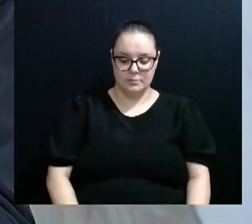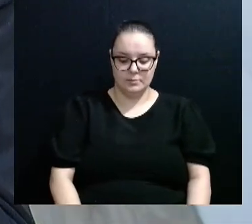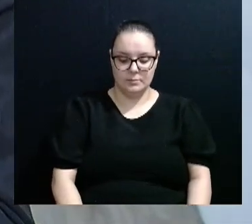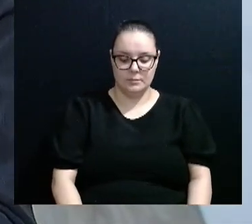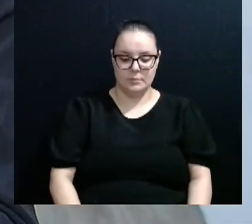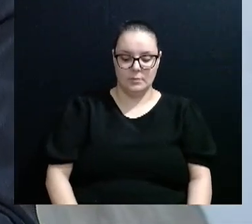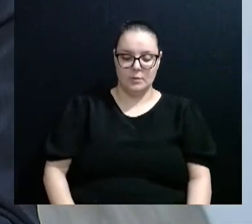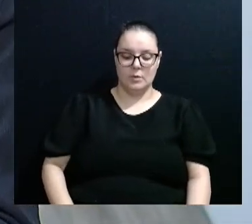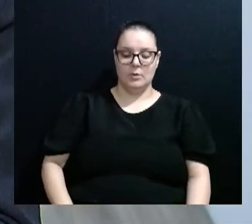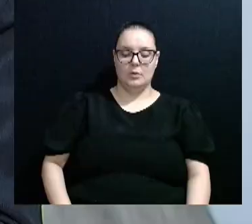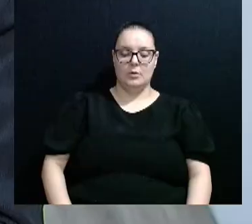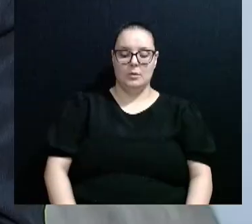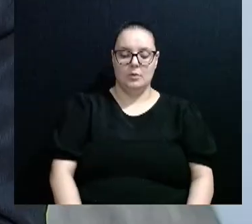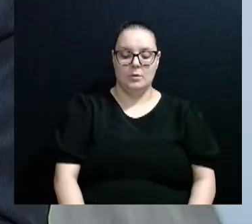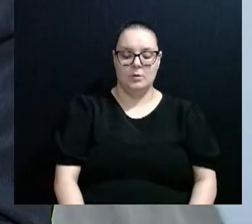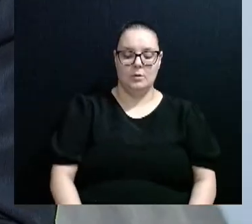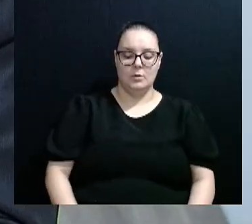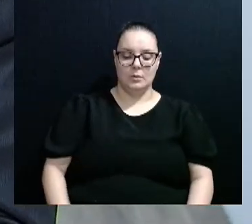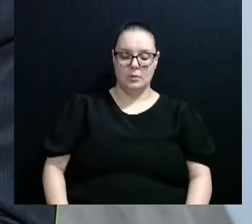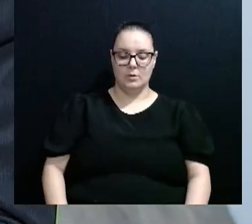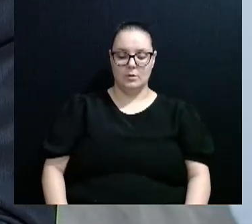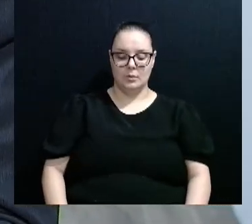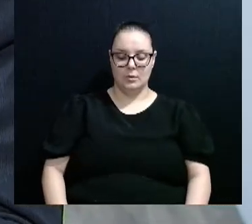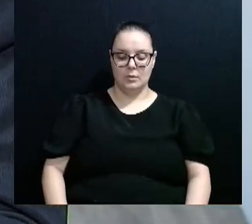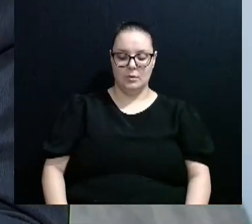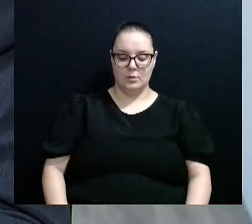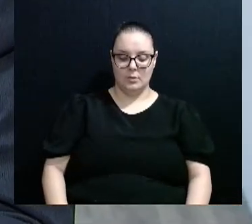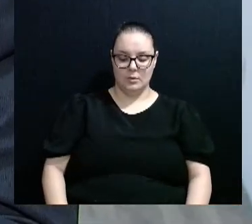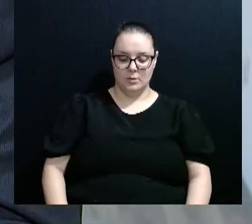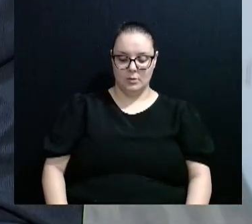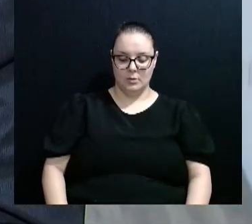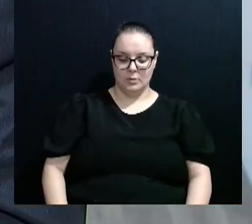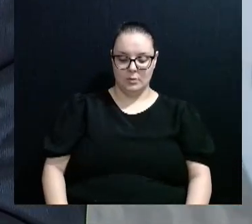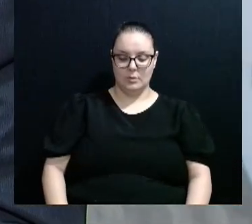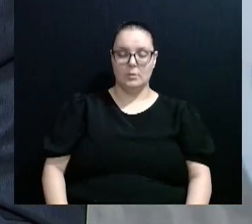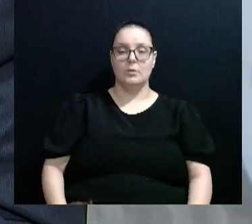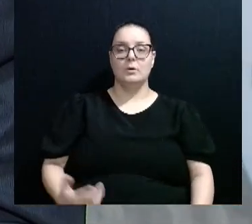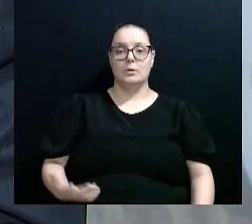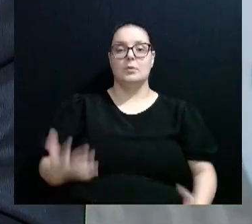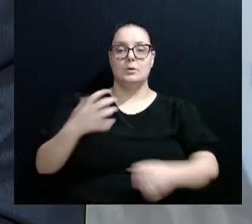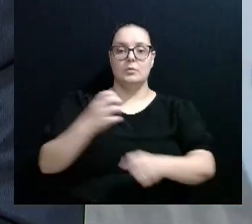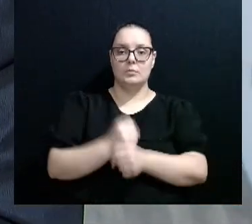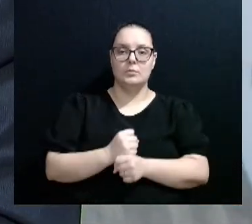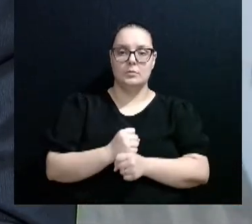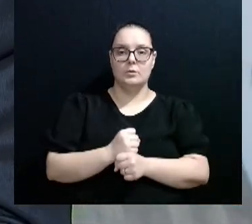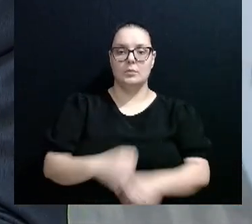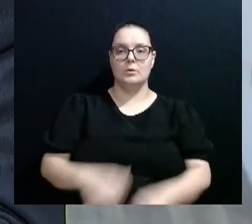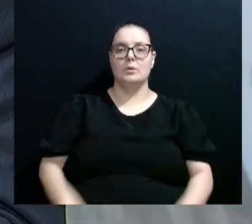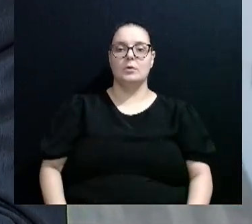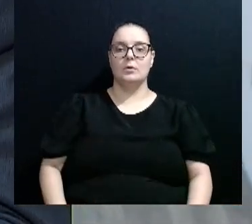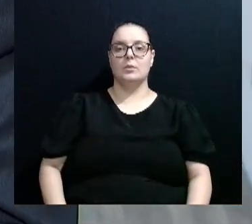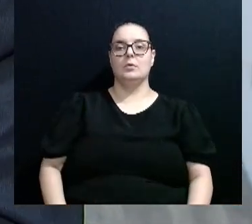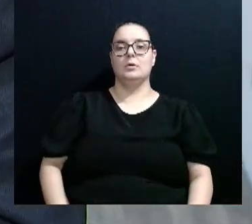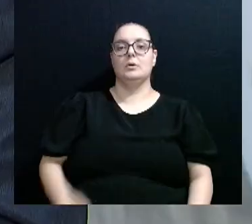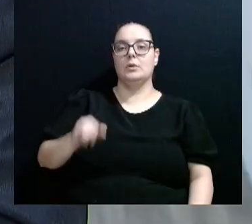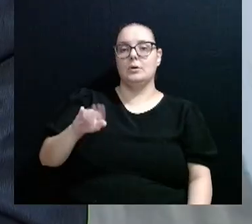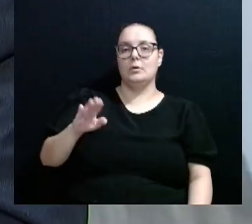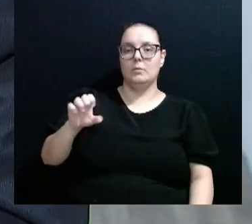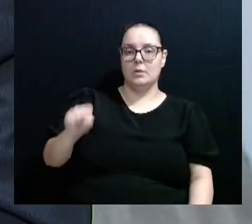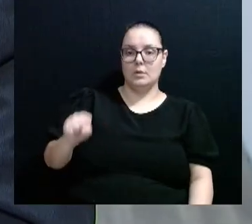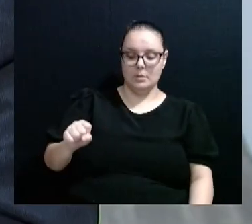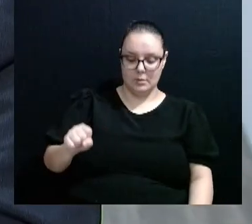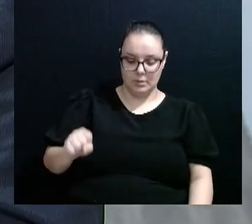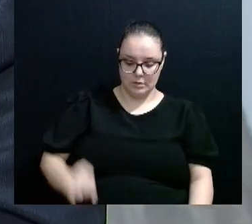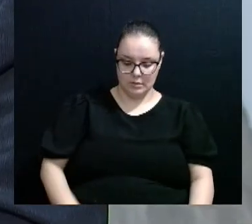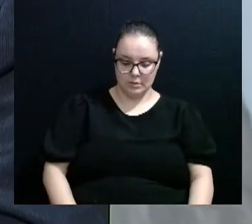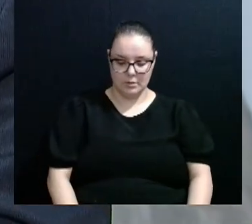e o ICMS, que é o imposto estadual, juntando-se numa sigla chamada IBS, e na área da Receita Federal, na